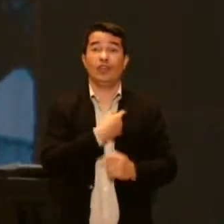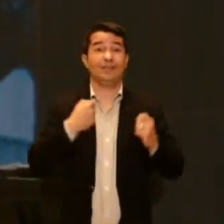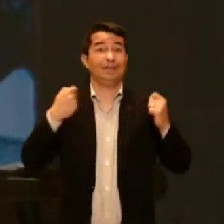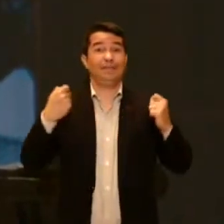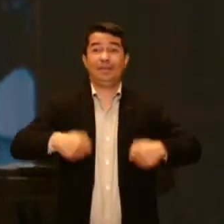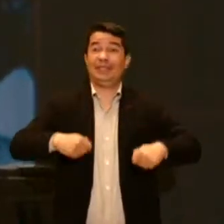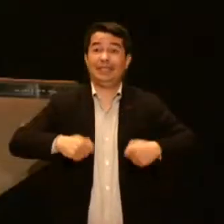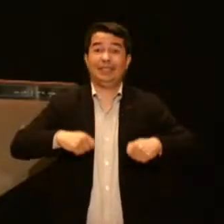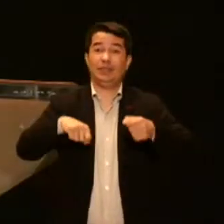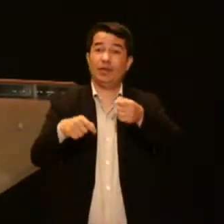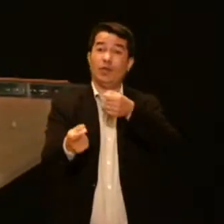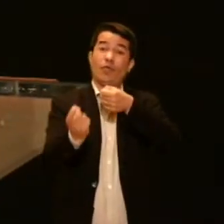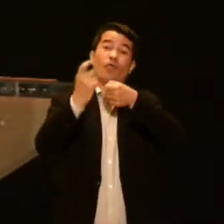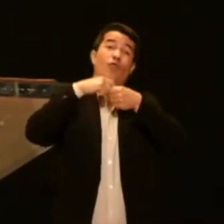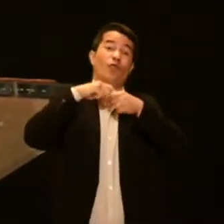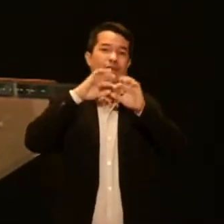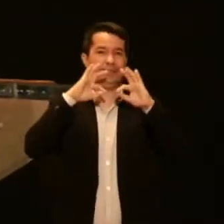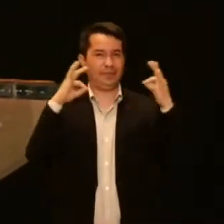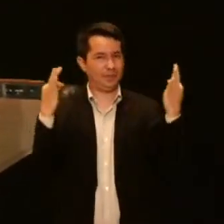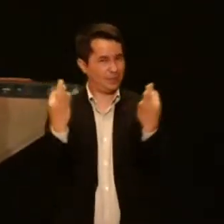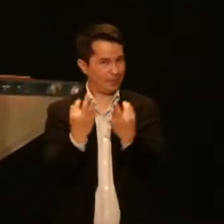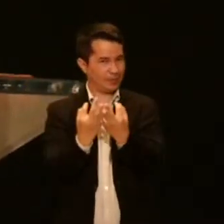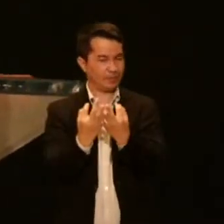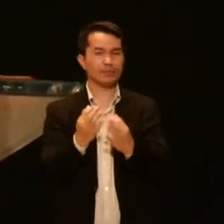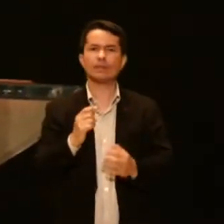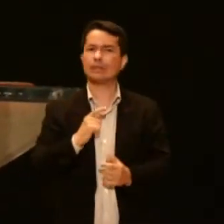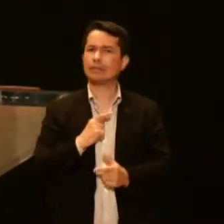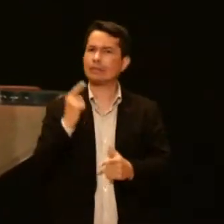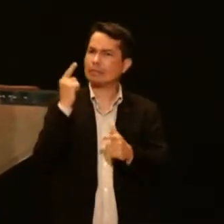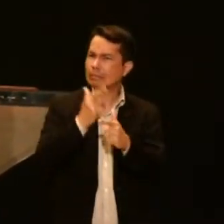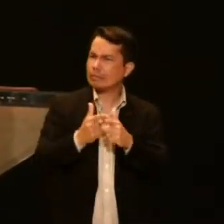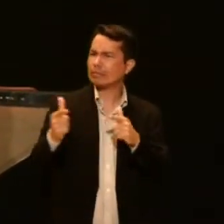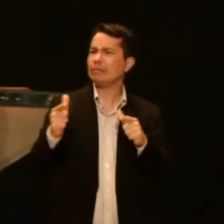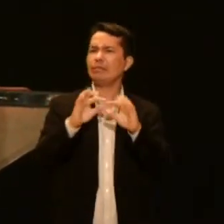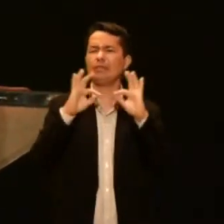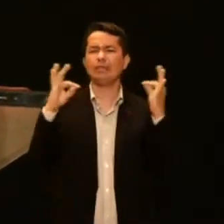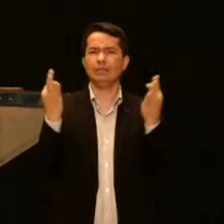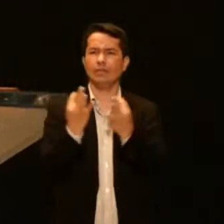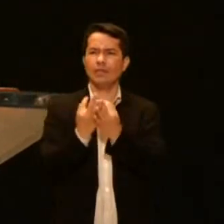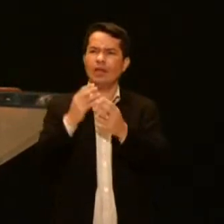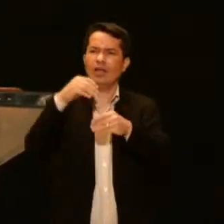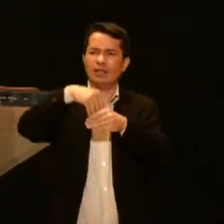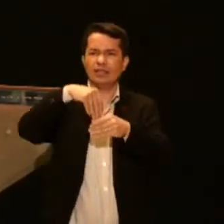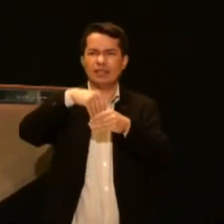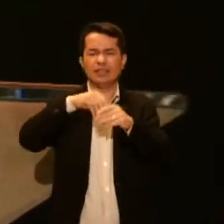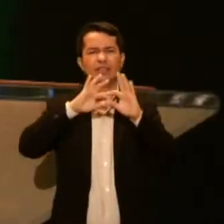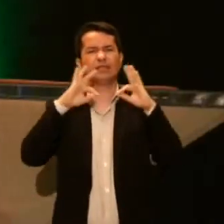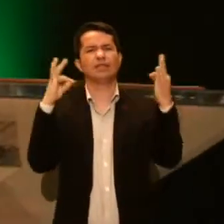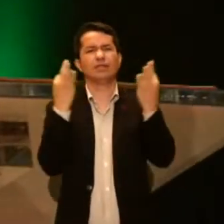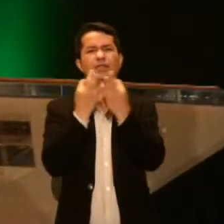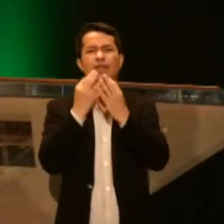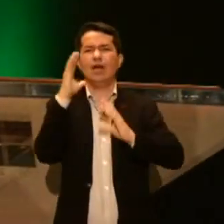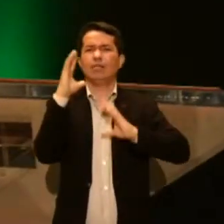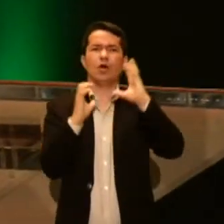família. E aquela família tinha um problema, tinha tido uma briga dentro da família. E